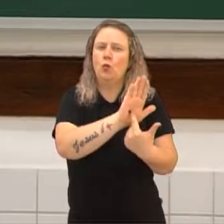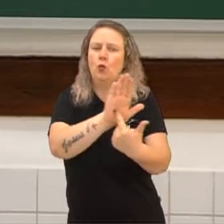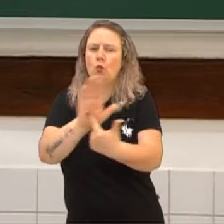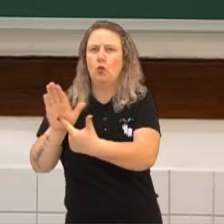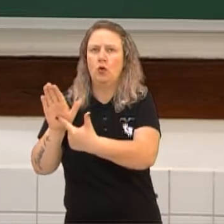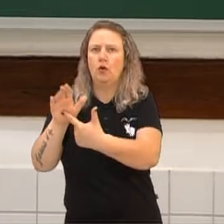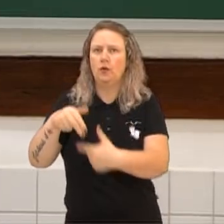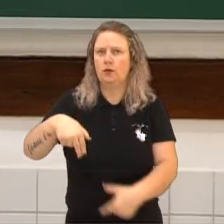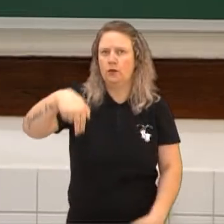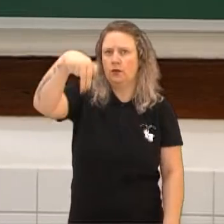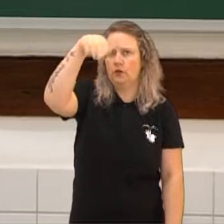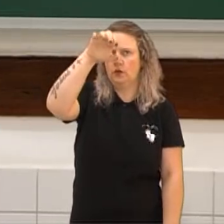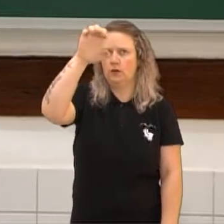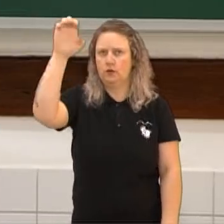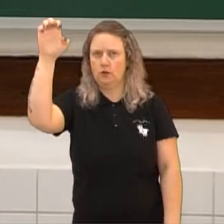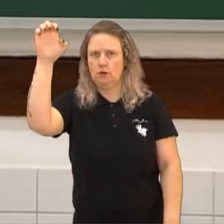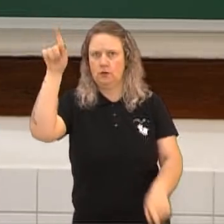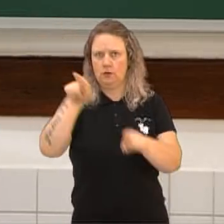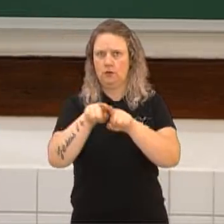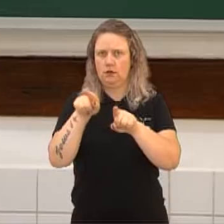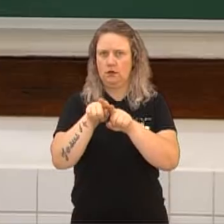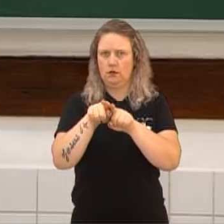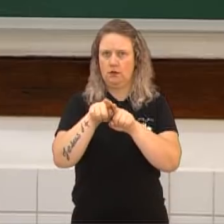na cidade do Recife, no estado do Pernambuco.